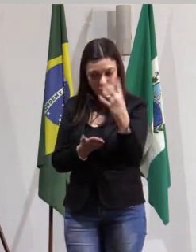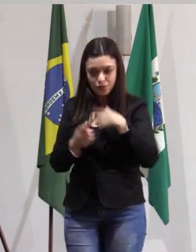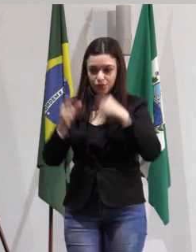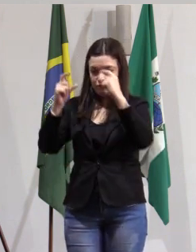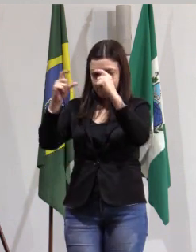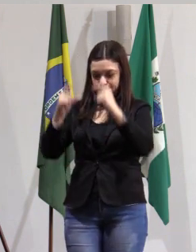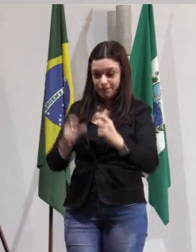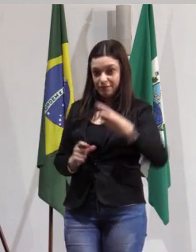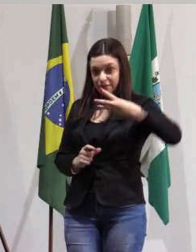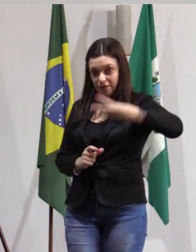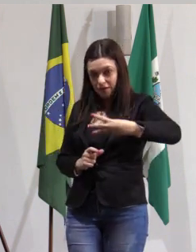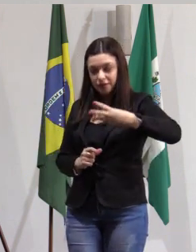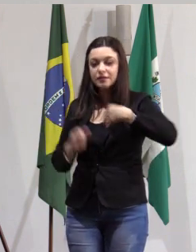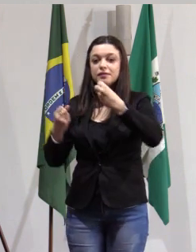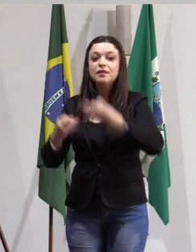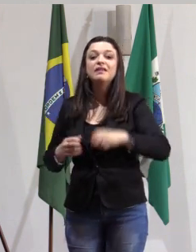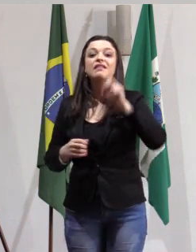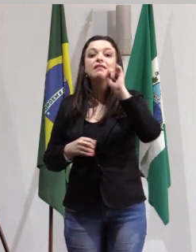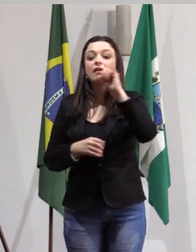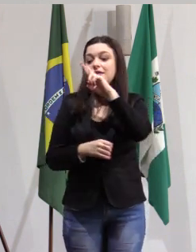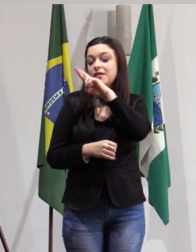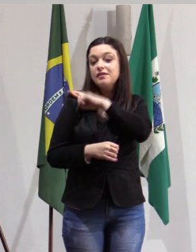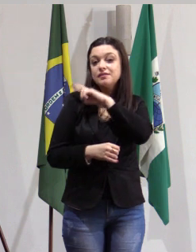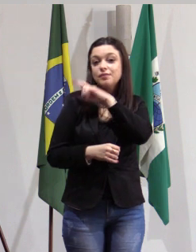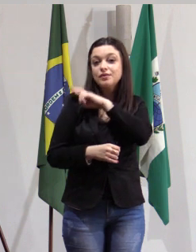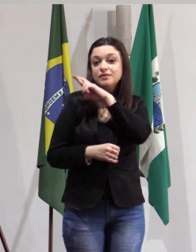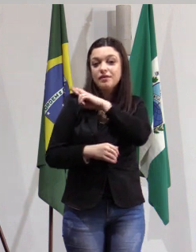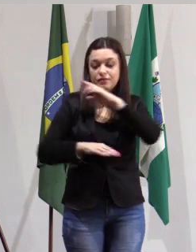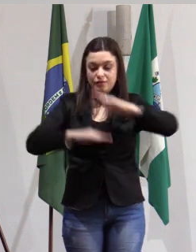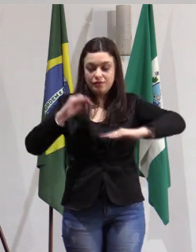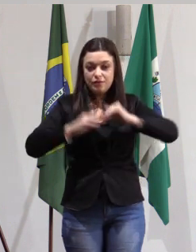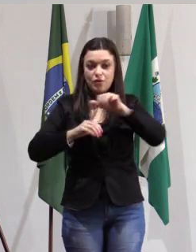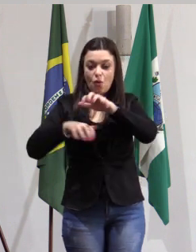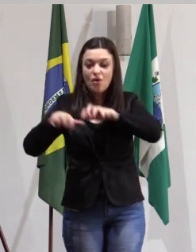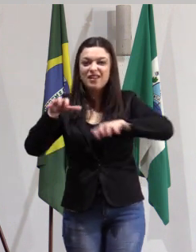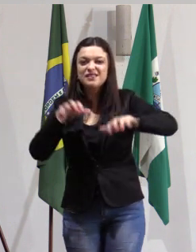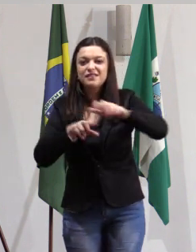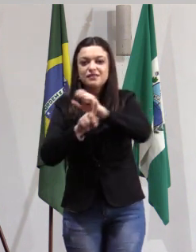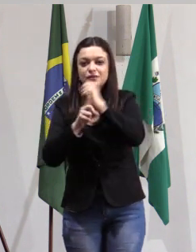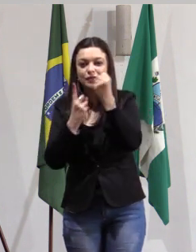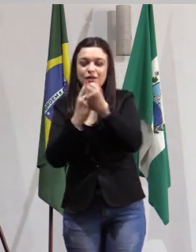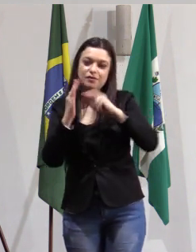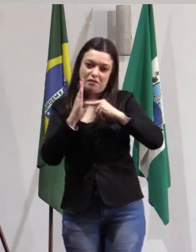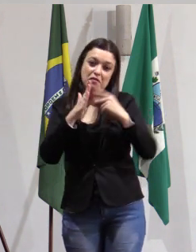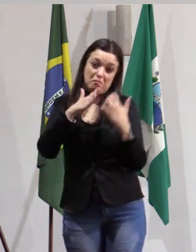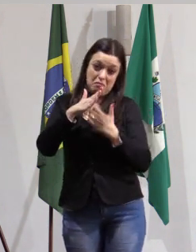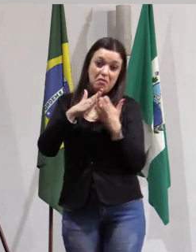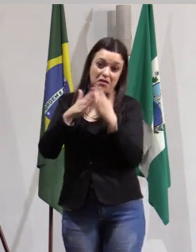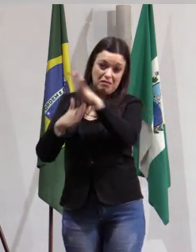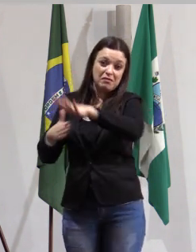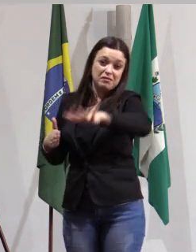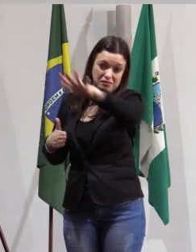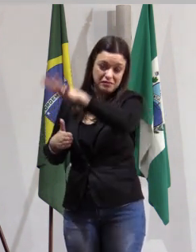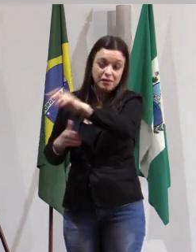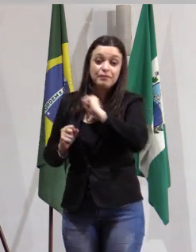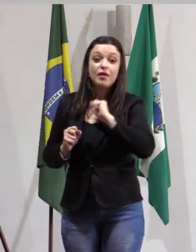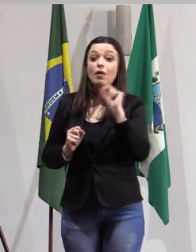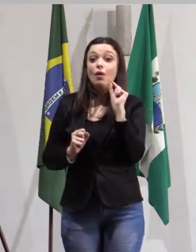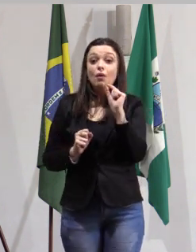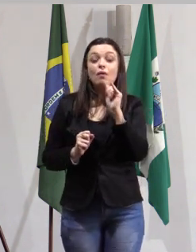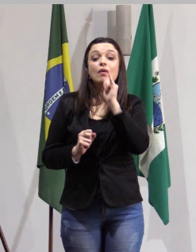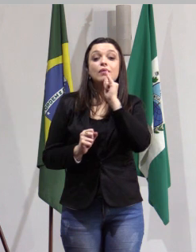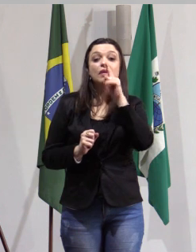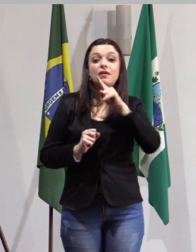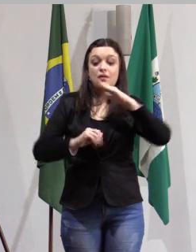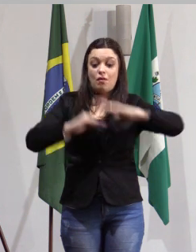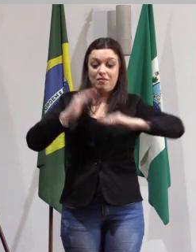das competências das organizações sociais, e já chegaremos às organizações sociais, diz que é competência delas